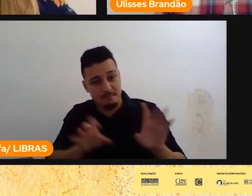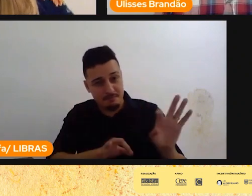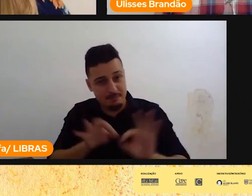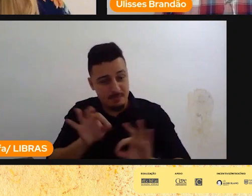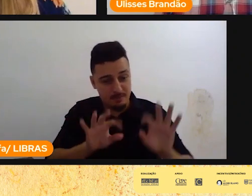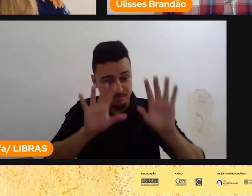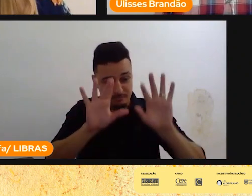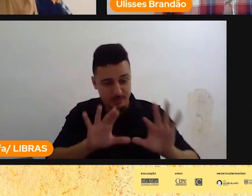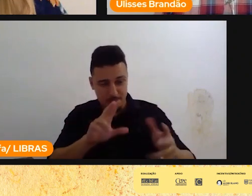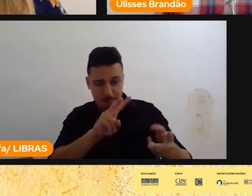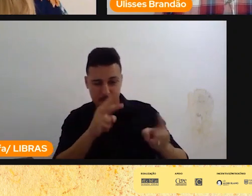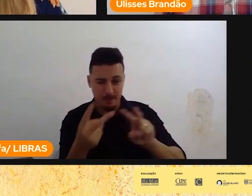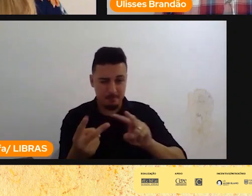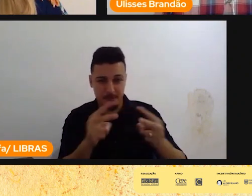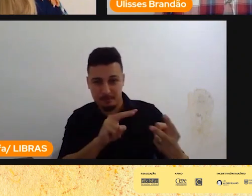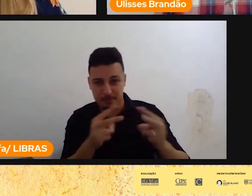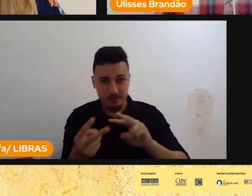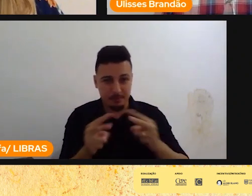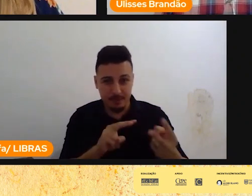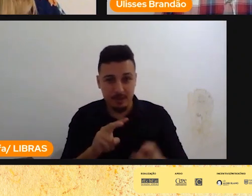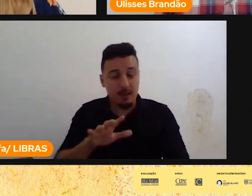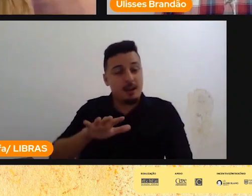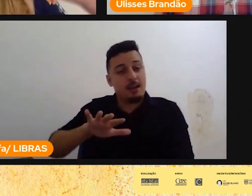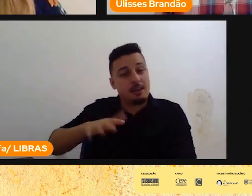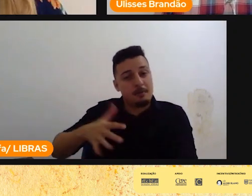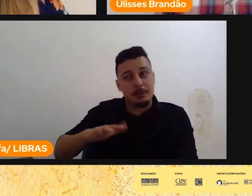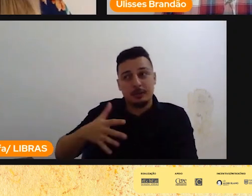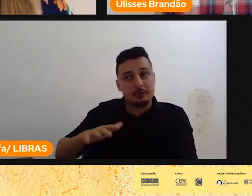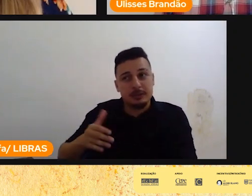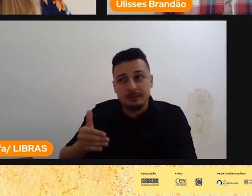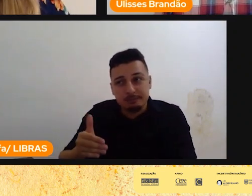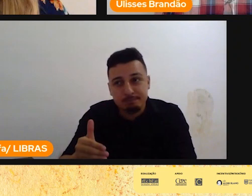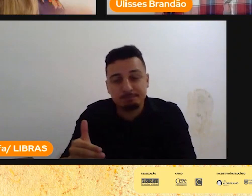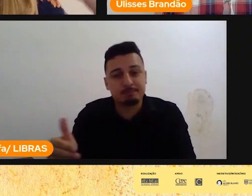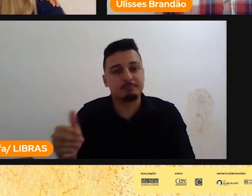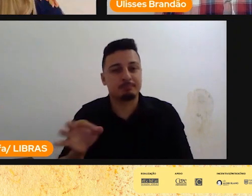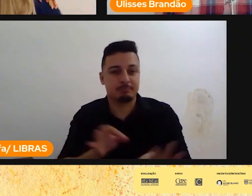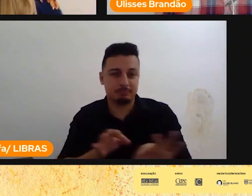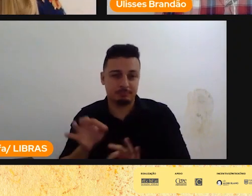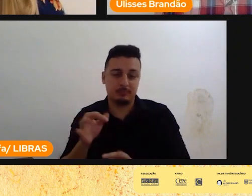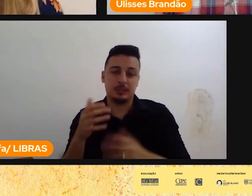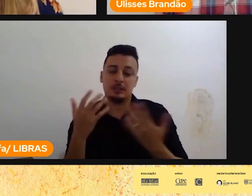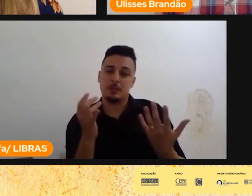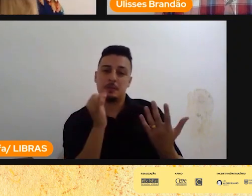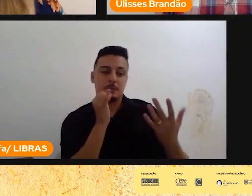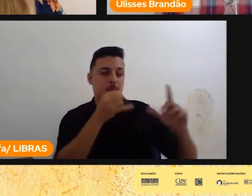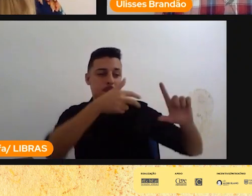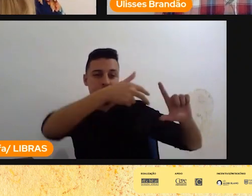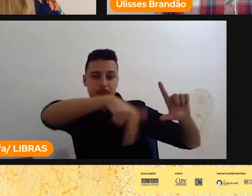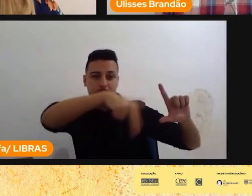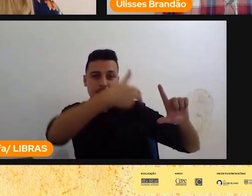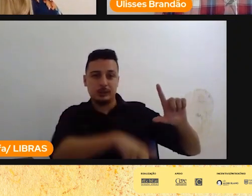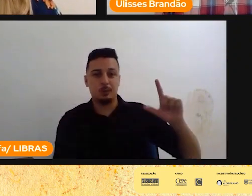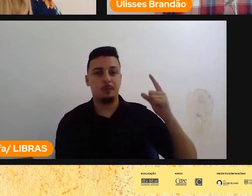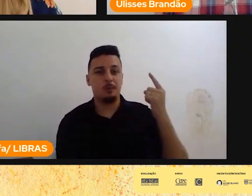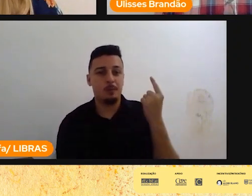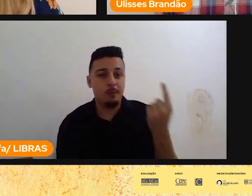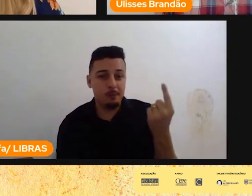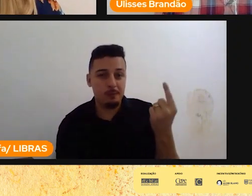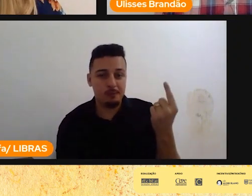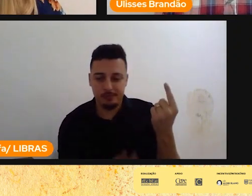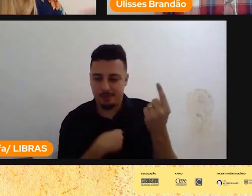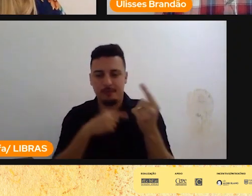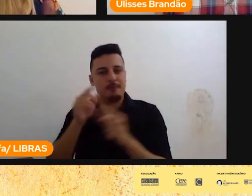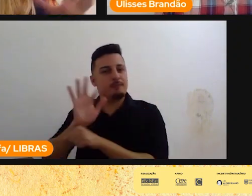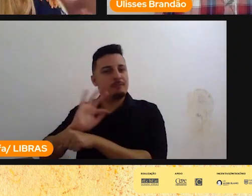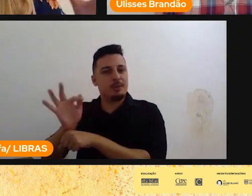animação que dura no mínimo 4 anos, eu já fiz 3 filmes de live action, ou 2 longos de ficção e um documentário, né? Então,